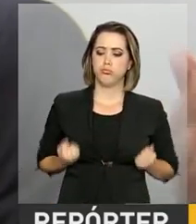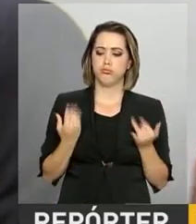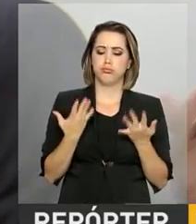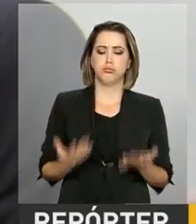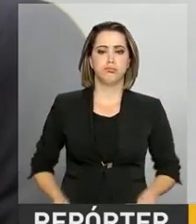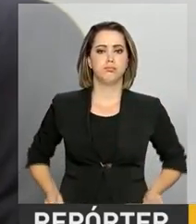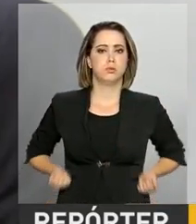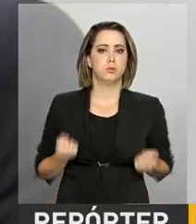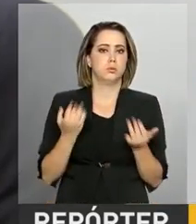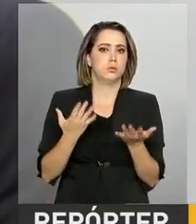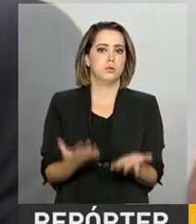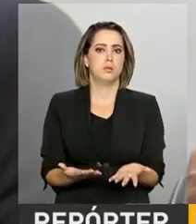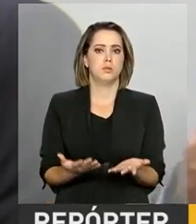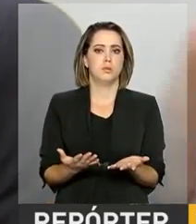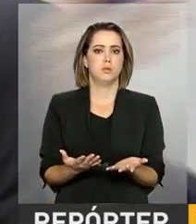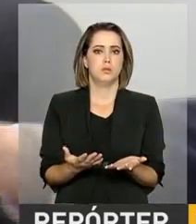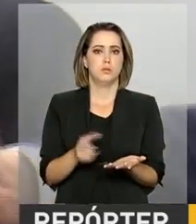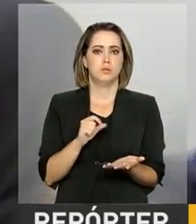com essa